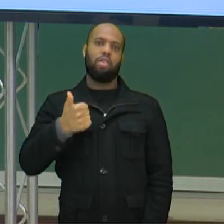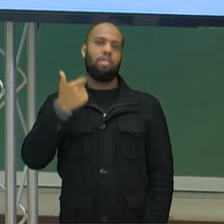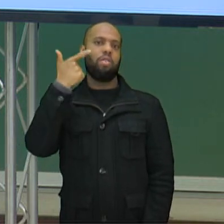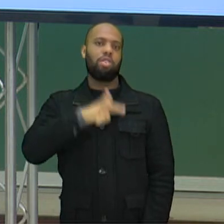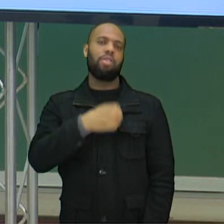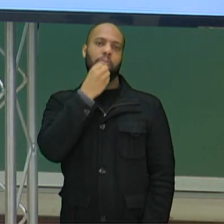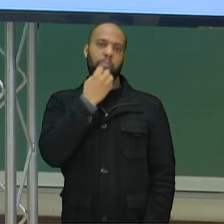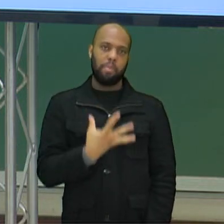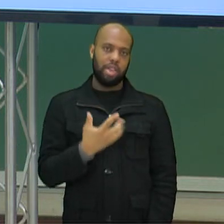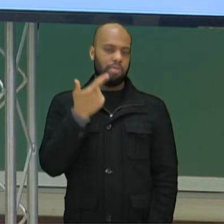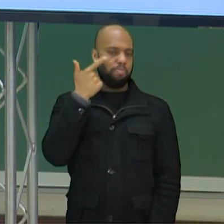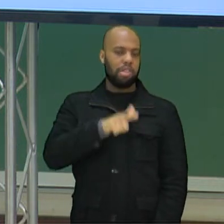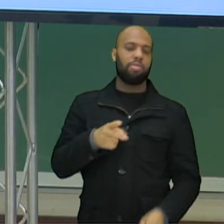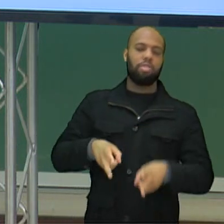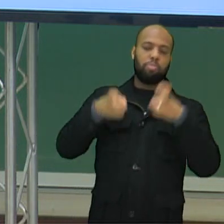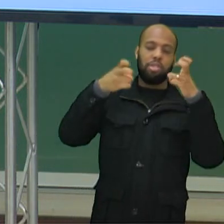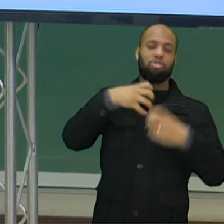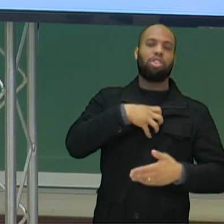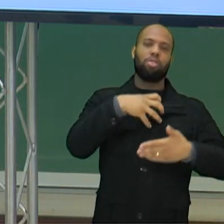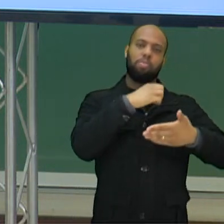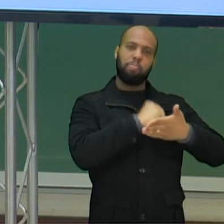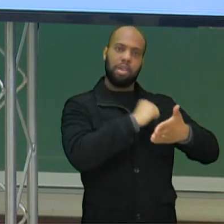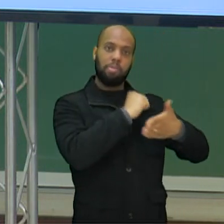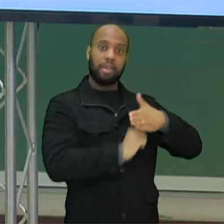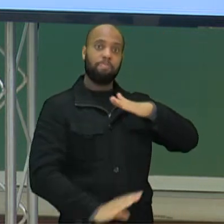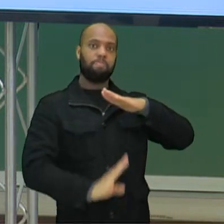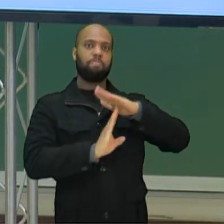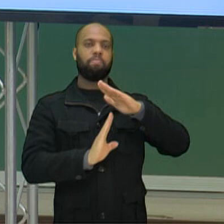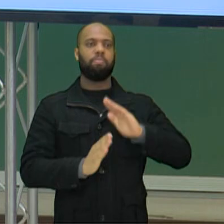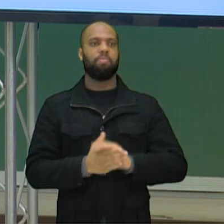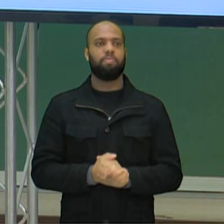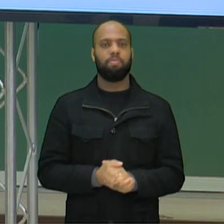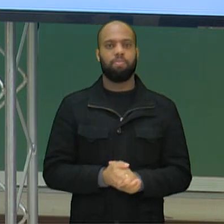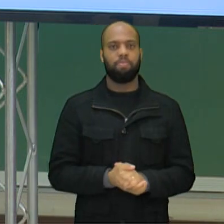para a identificação da frequência cardíaca máxima.